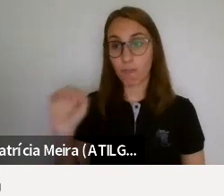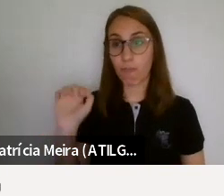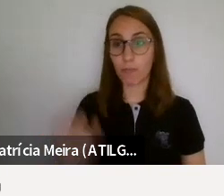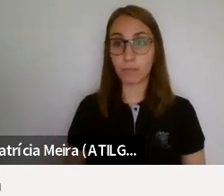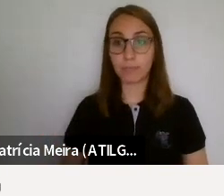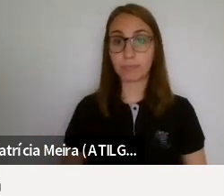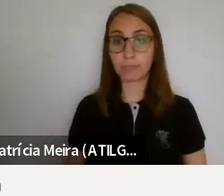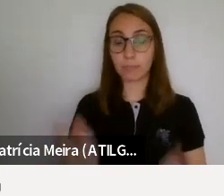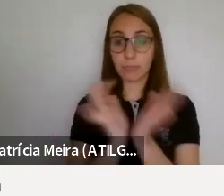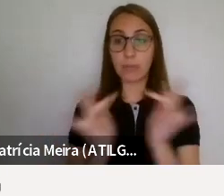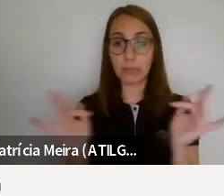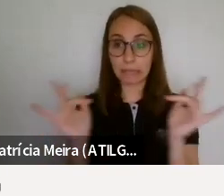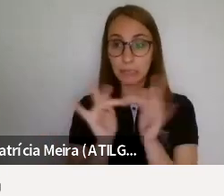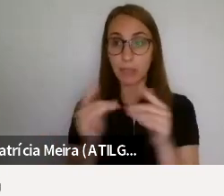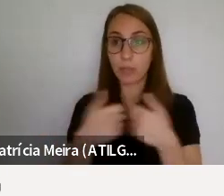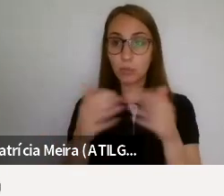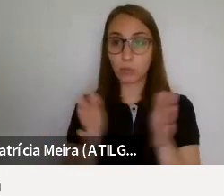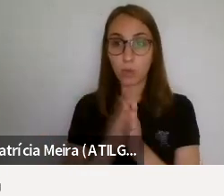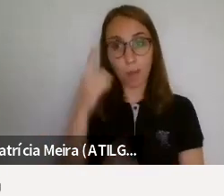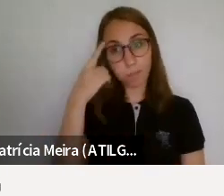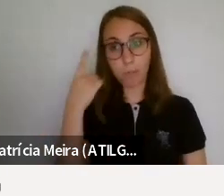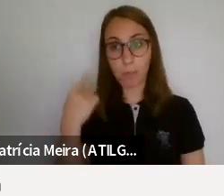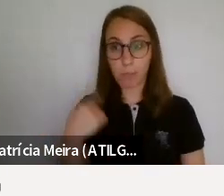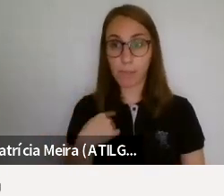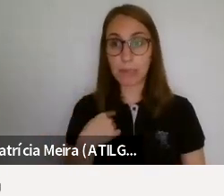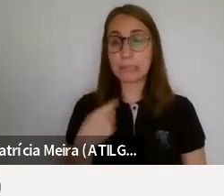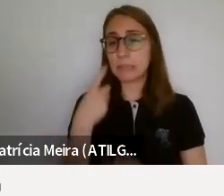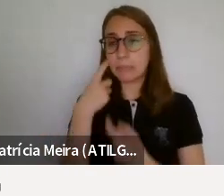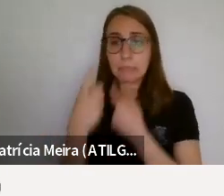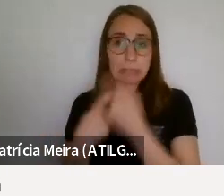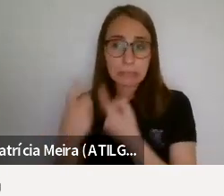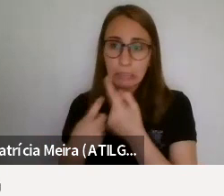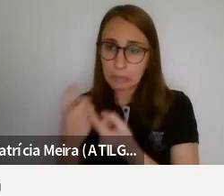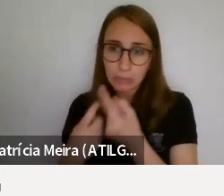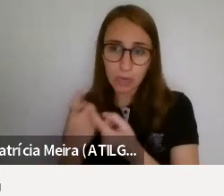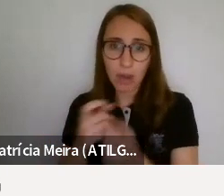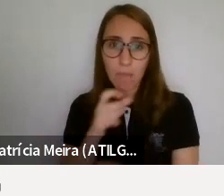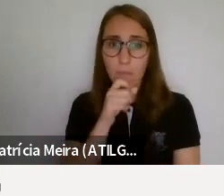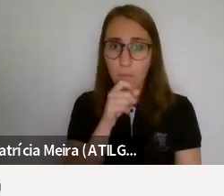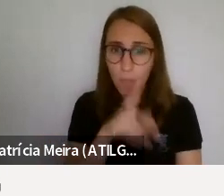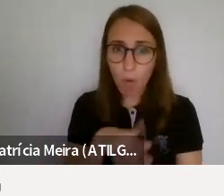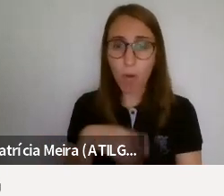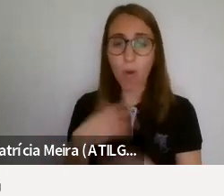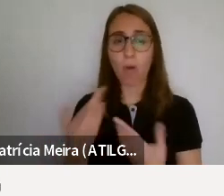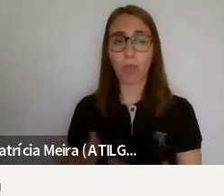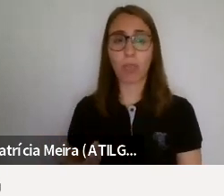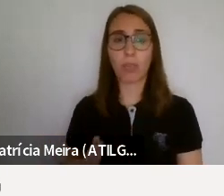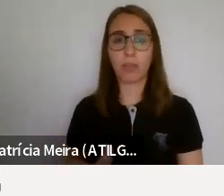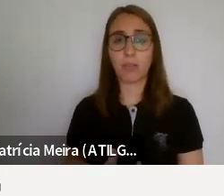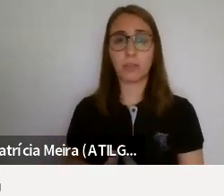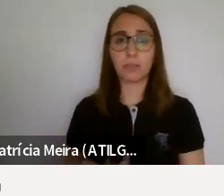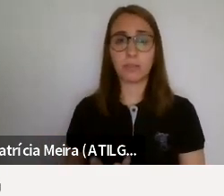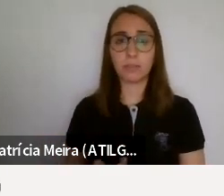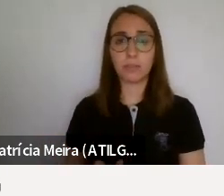Na internet, não é? Como todos nós sabemos, tudo é possível ser pesquisado, replicado, copiado, disseminado, com a possibilidade de, quando